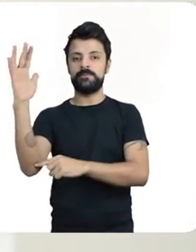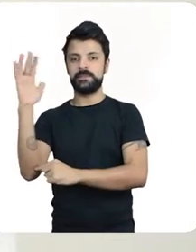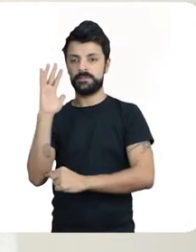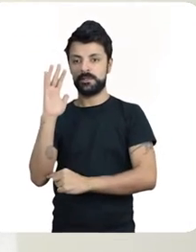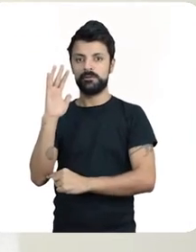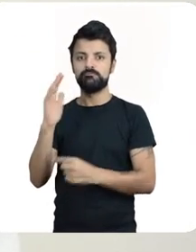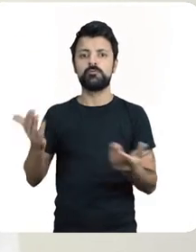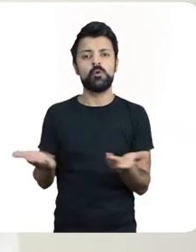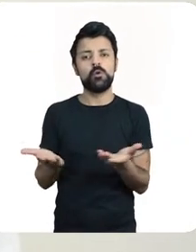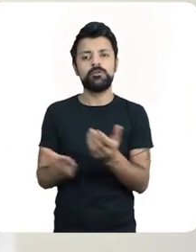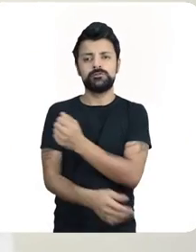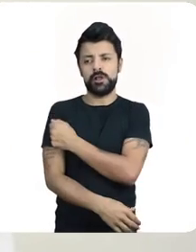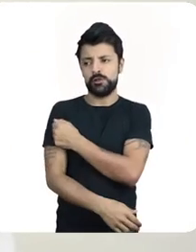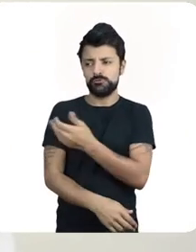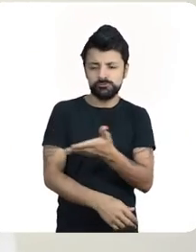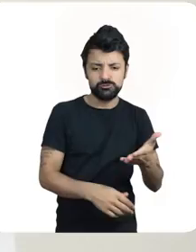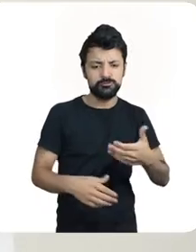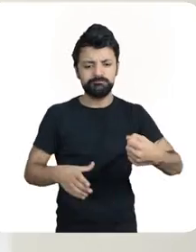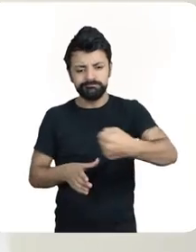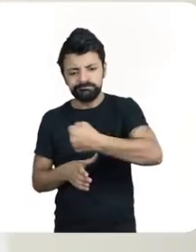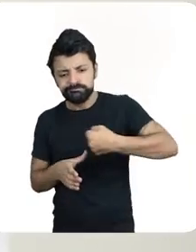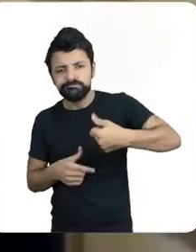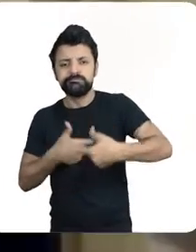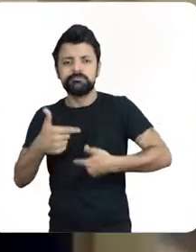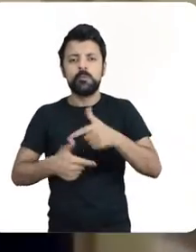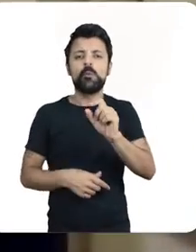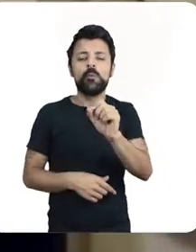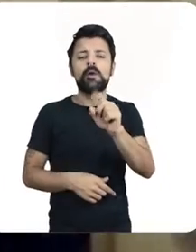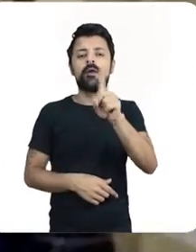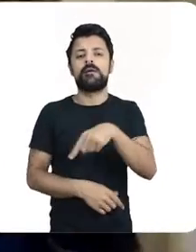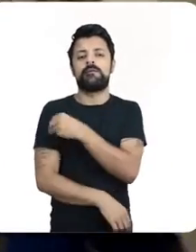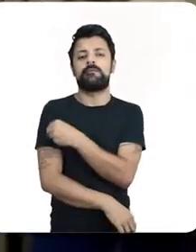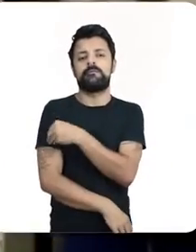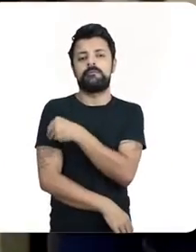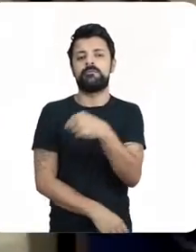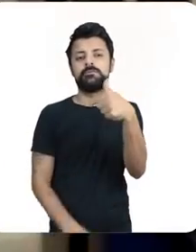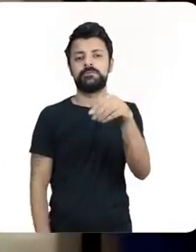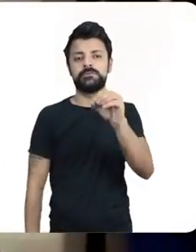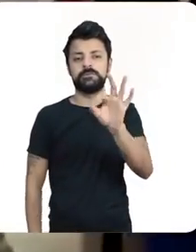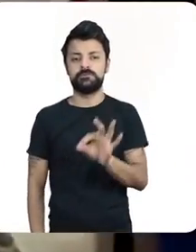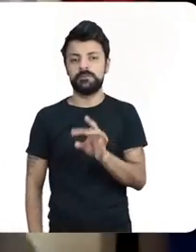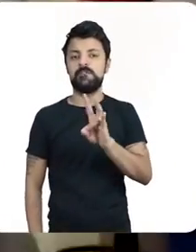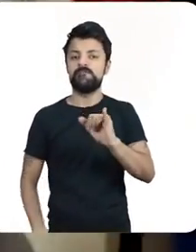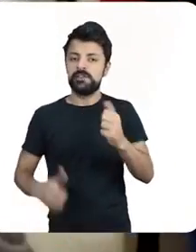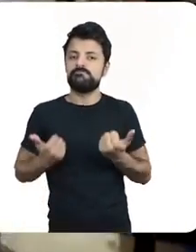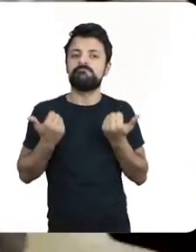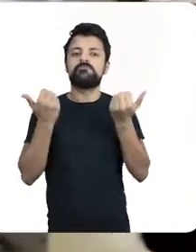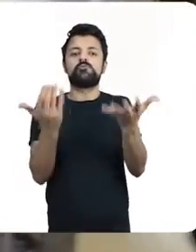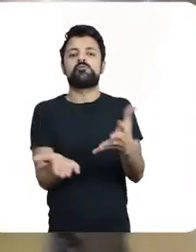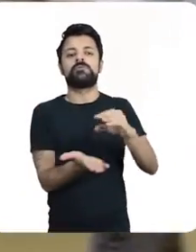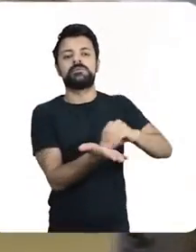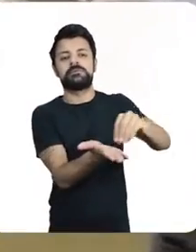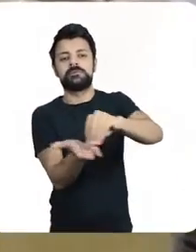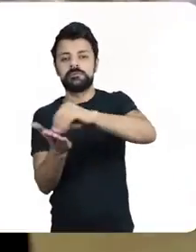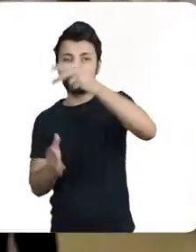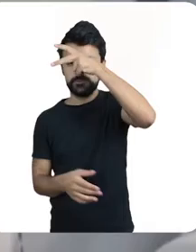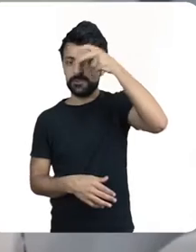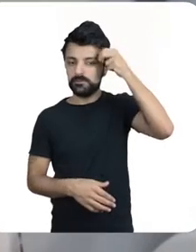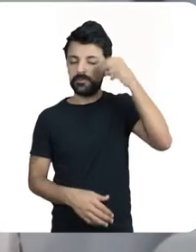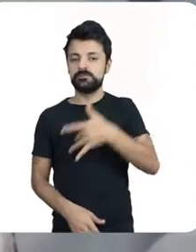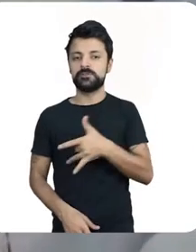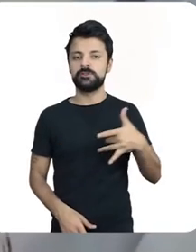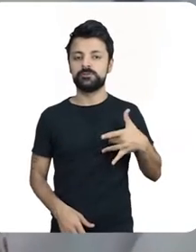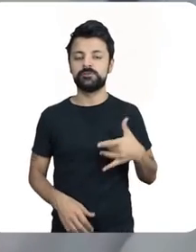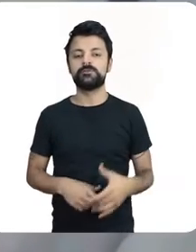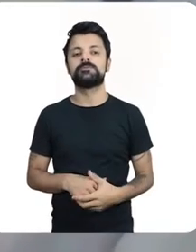hoje eu estou com alguns alunos aqui, a gente está preparando álcool 70%, que vai ser doado para as Secretarias Municipais de Saúde.